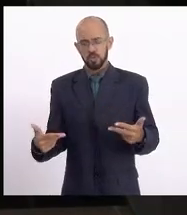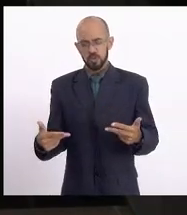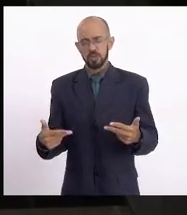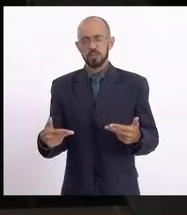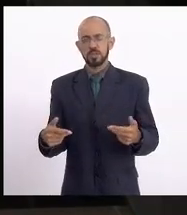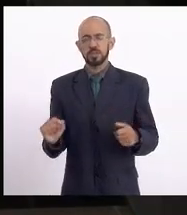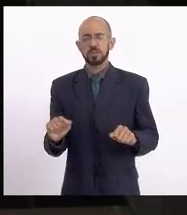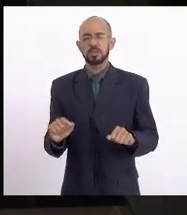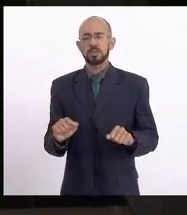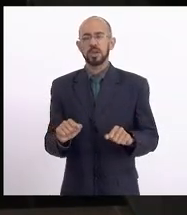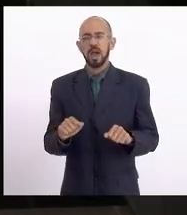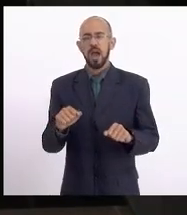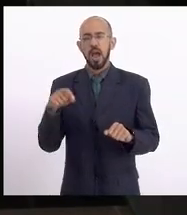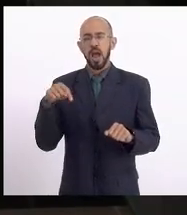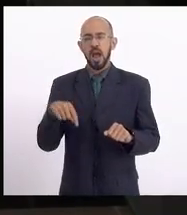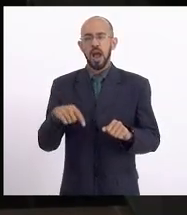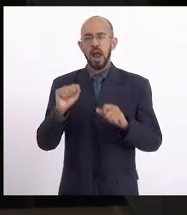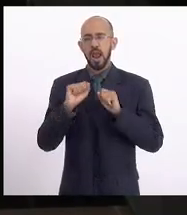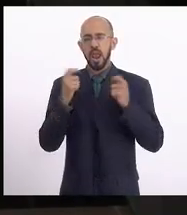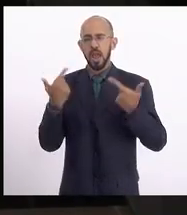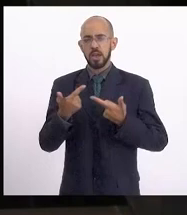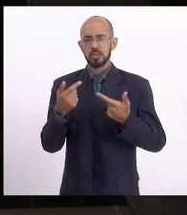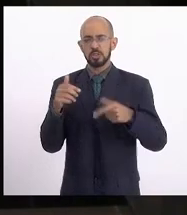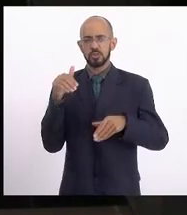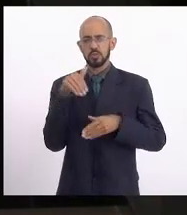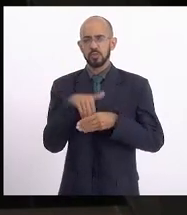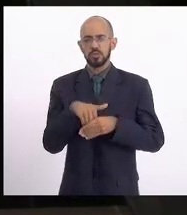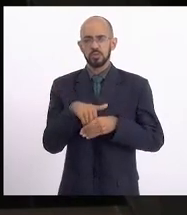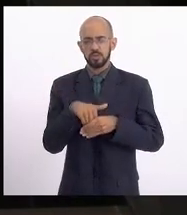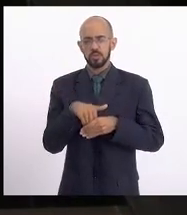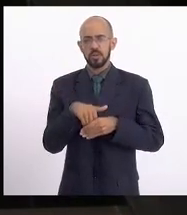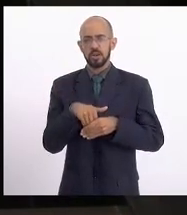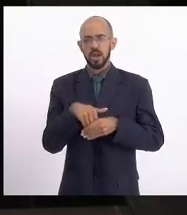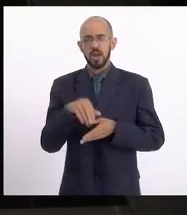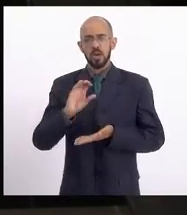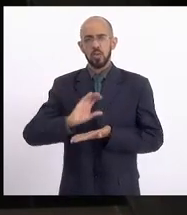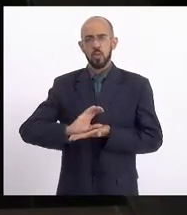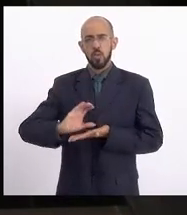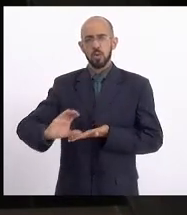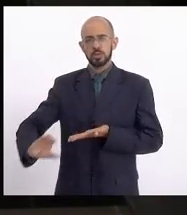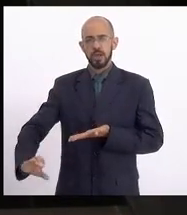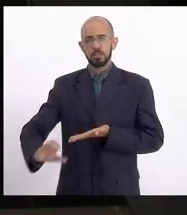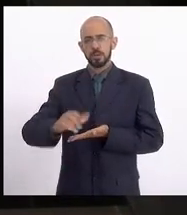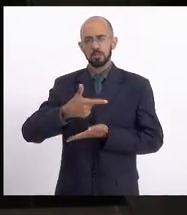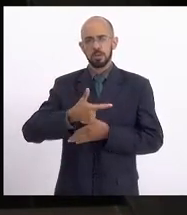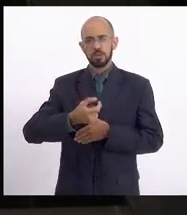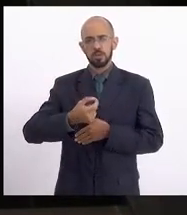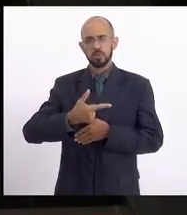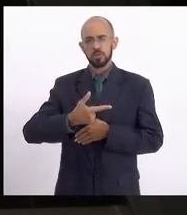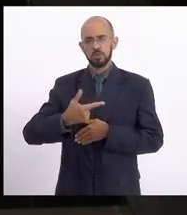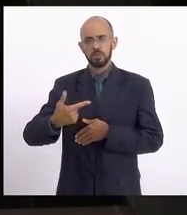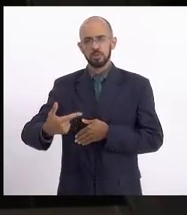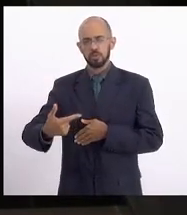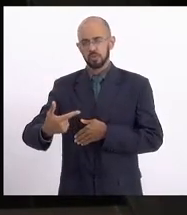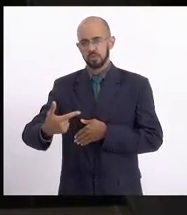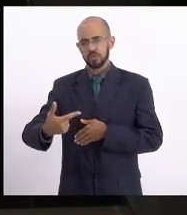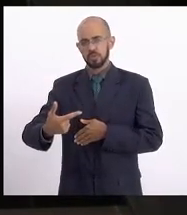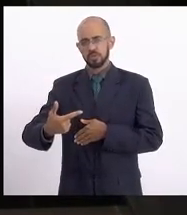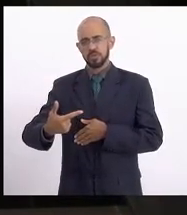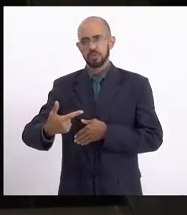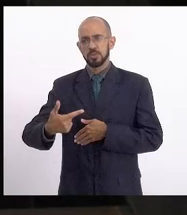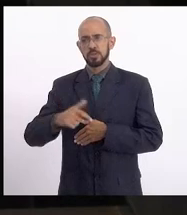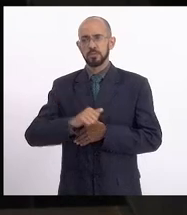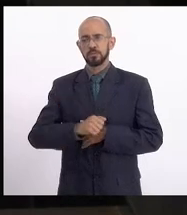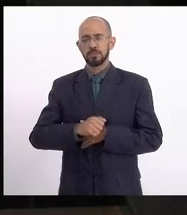esta Casa votará o orçamento para 2022.